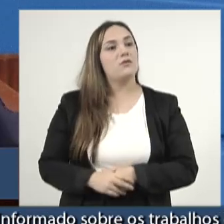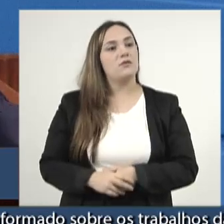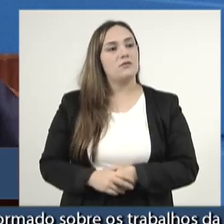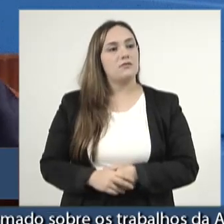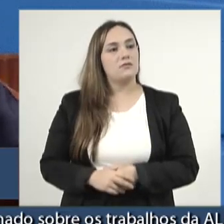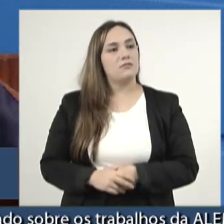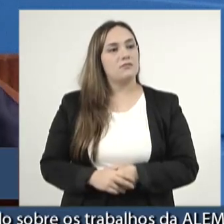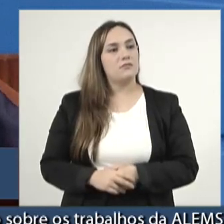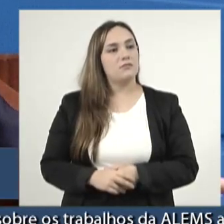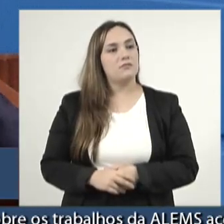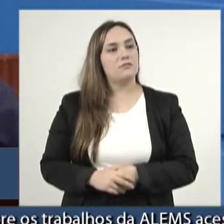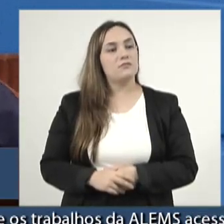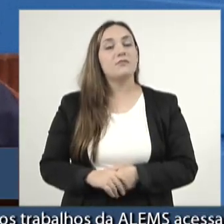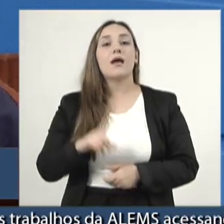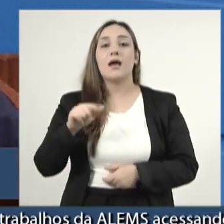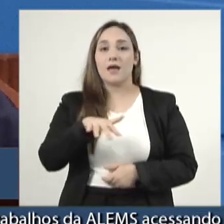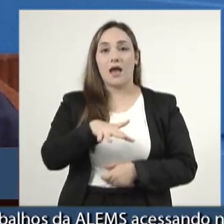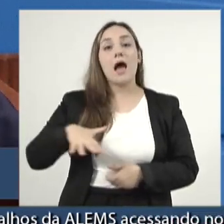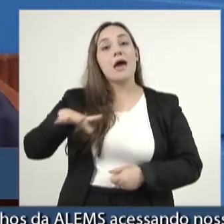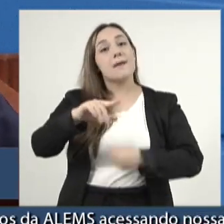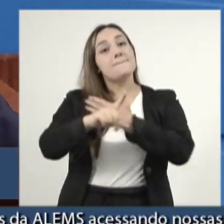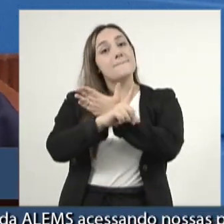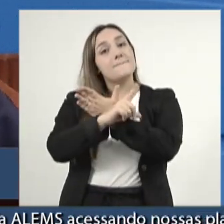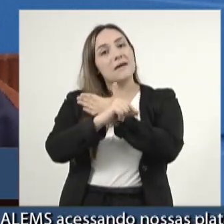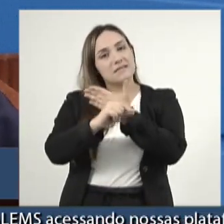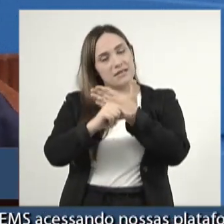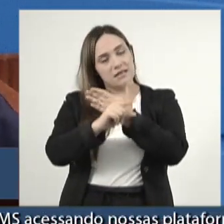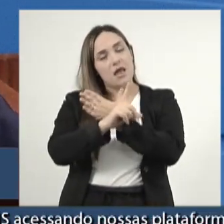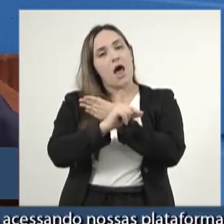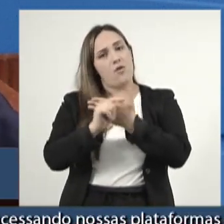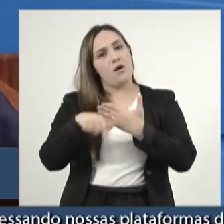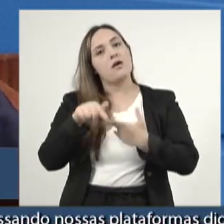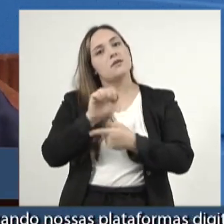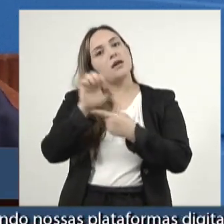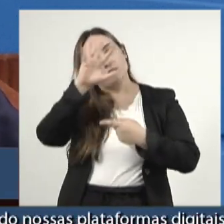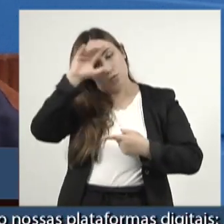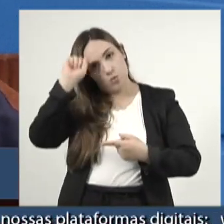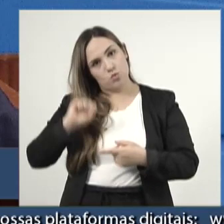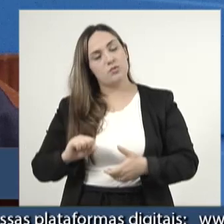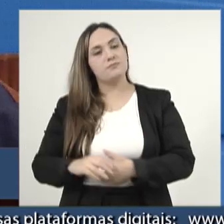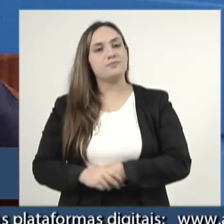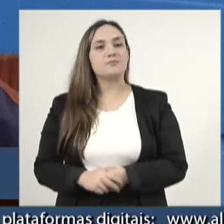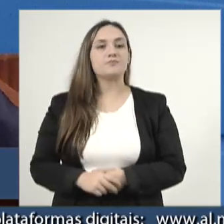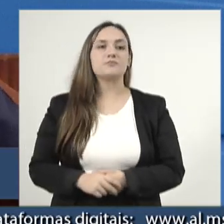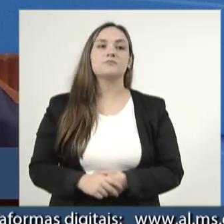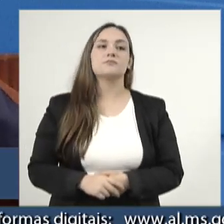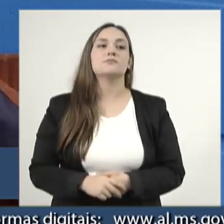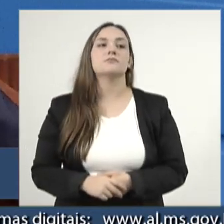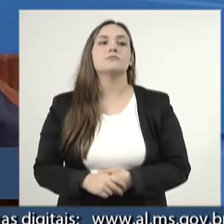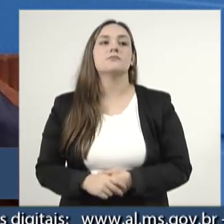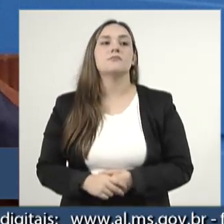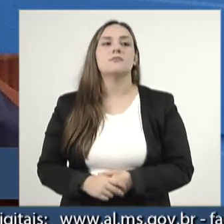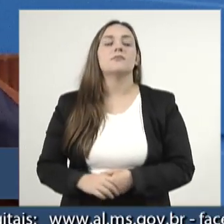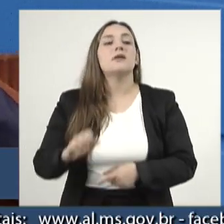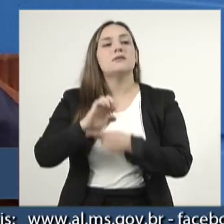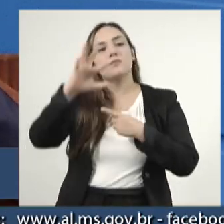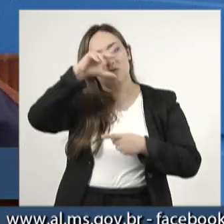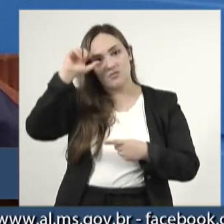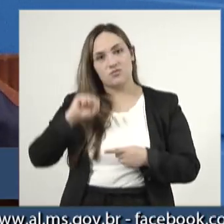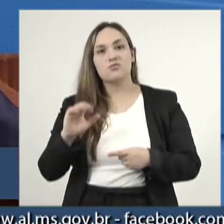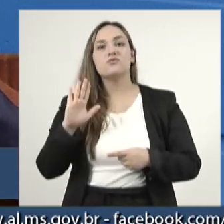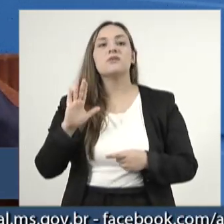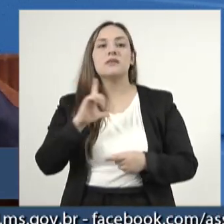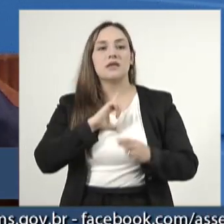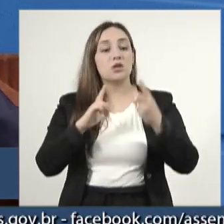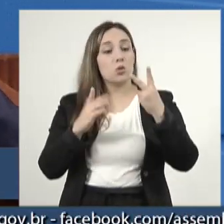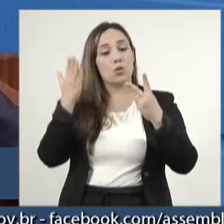a questão do nosso Pantanal sul-mato-grossense. Mato Grosso do Sul tem 2/3